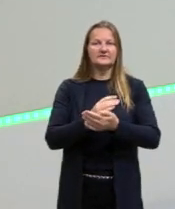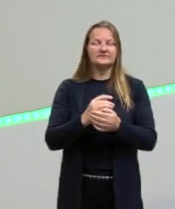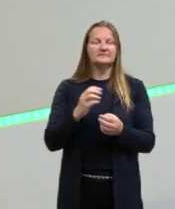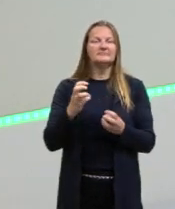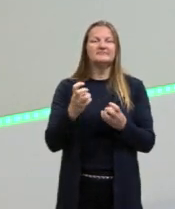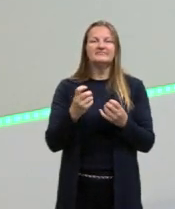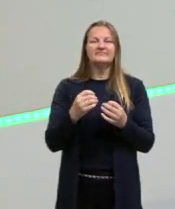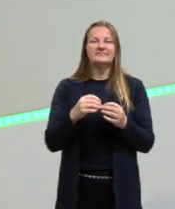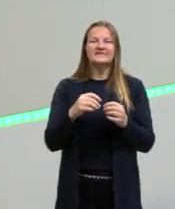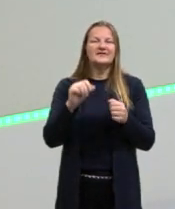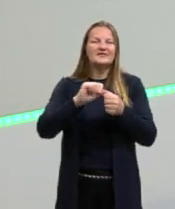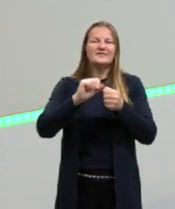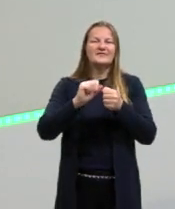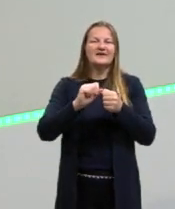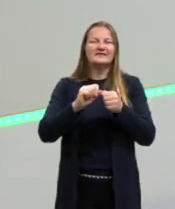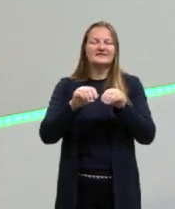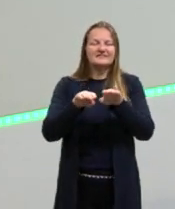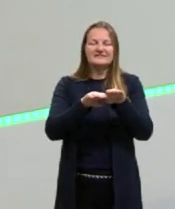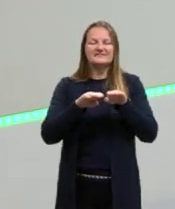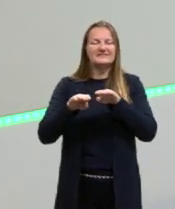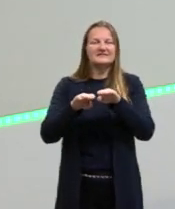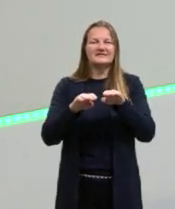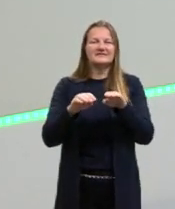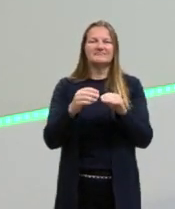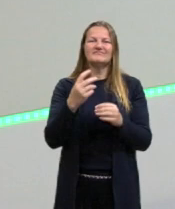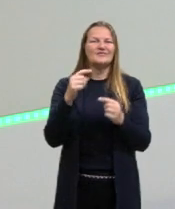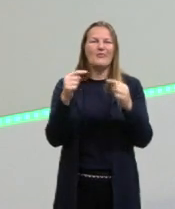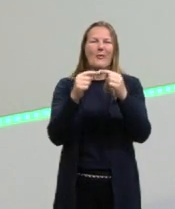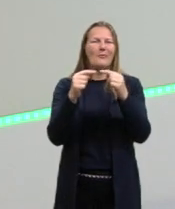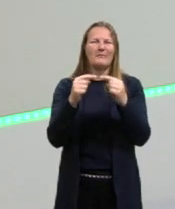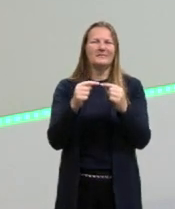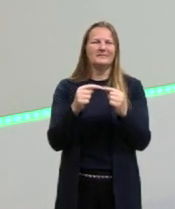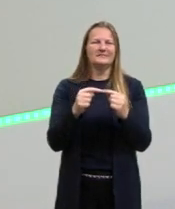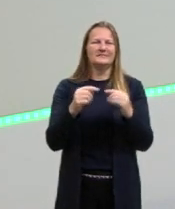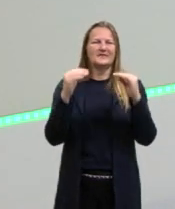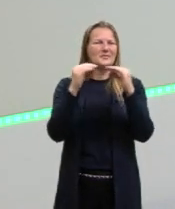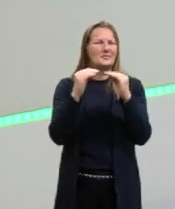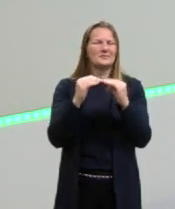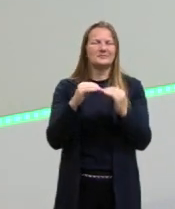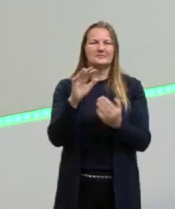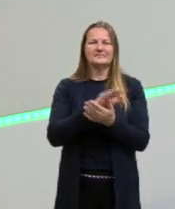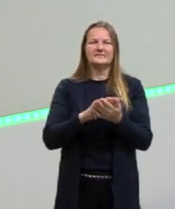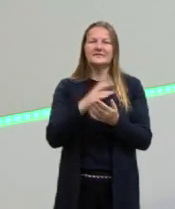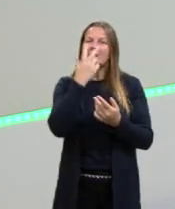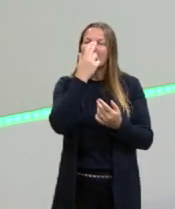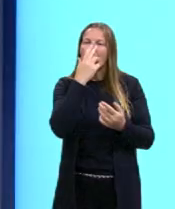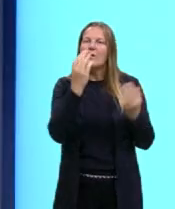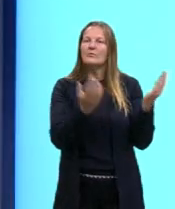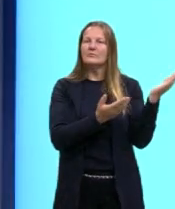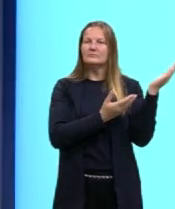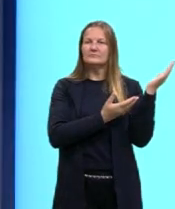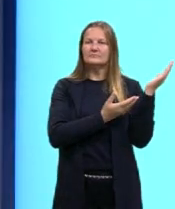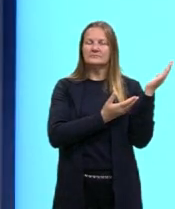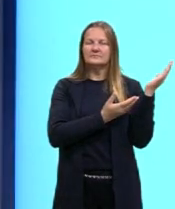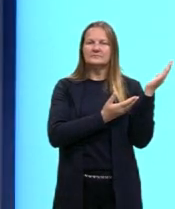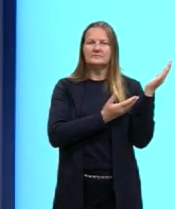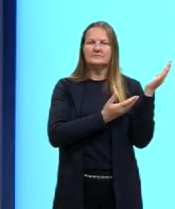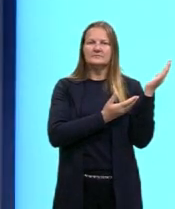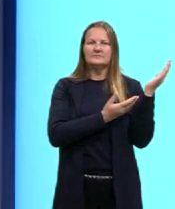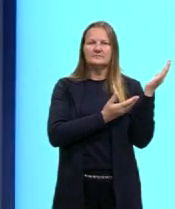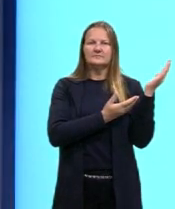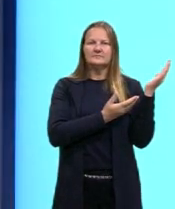valores a média ela não faz muito sentido naquele conjunto de dados assim como exemplo aqui né da distribuição